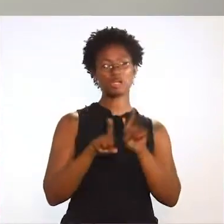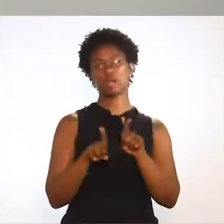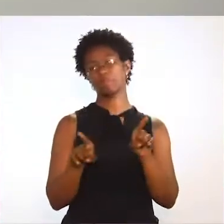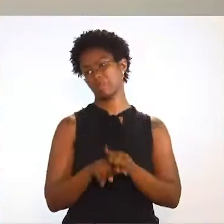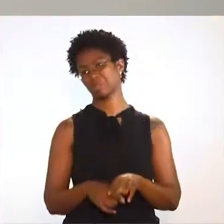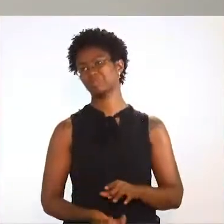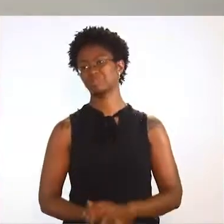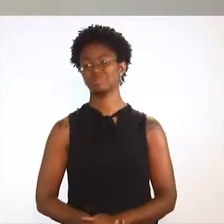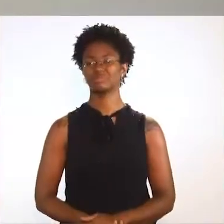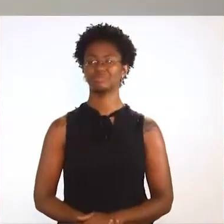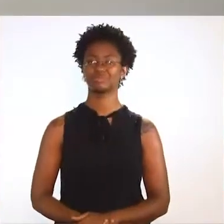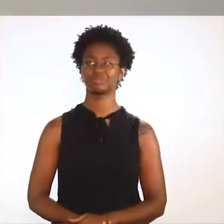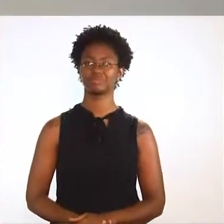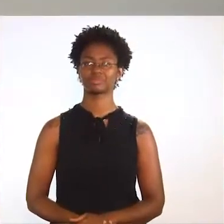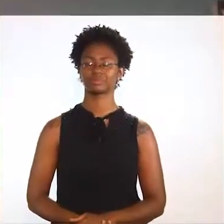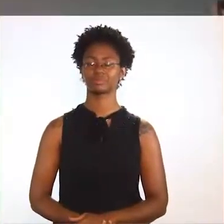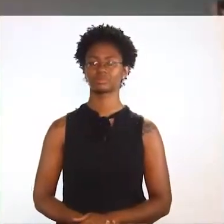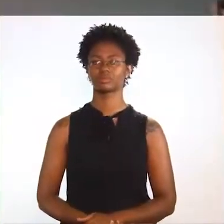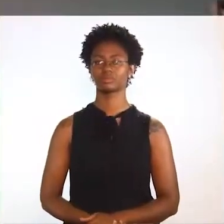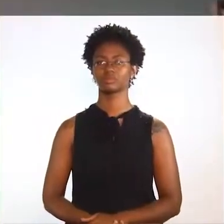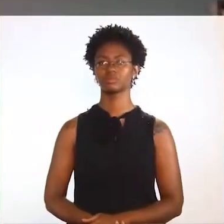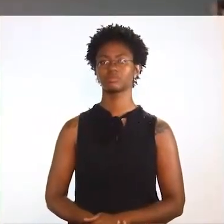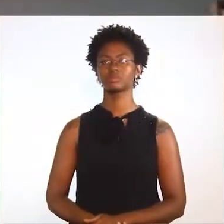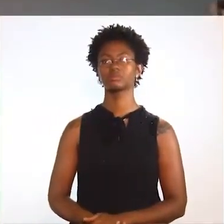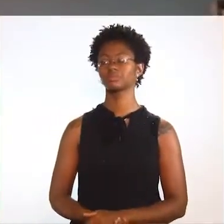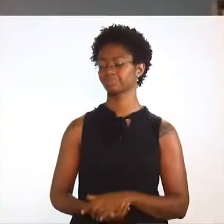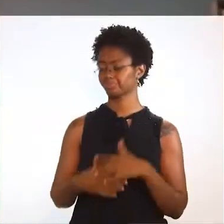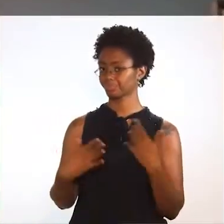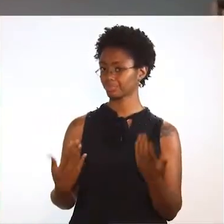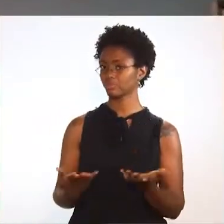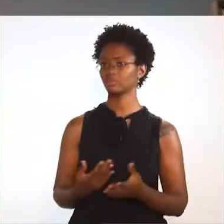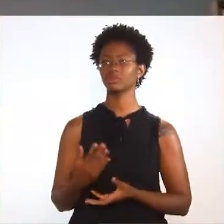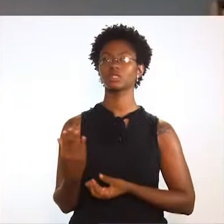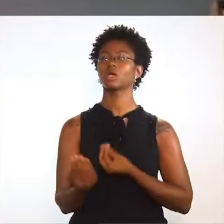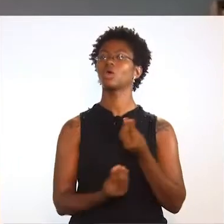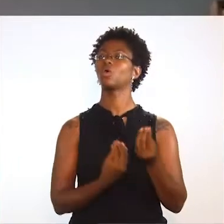aqui com vocês. Ariane, em que plataforma